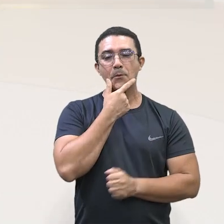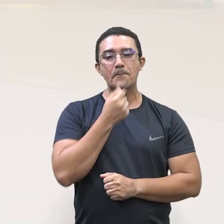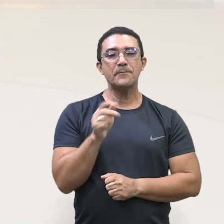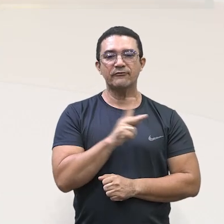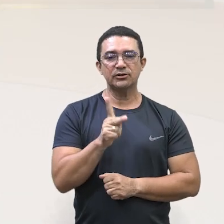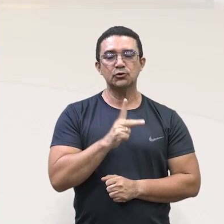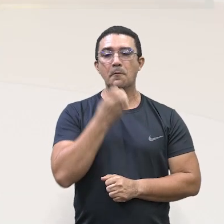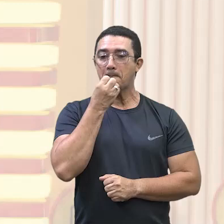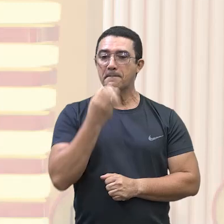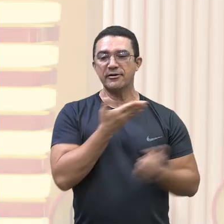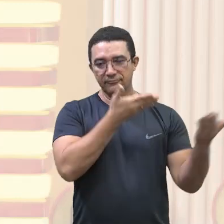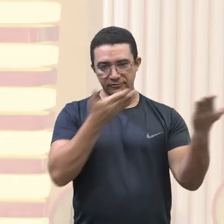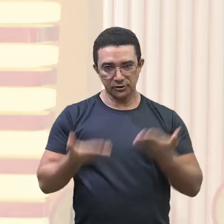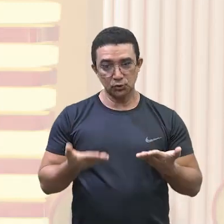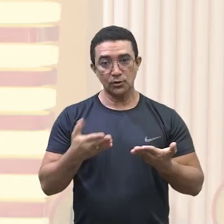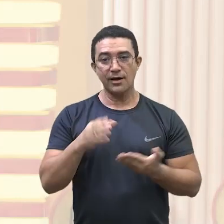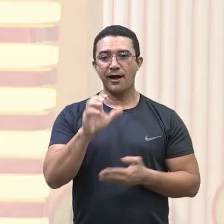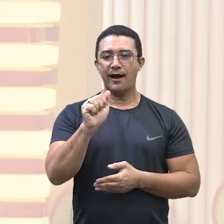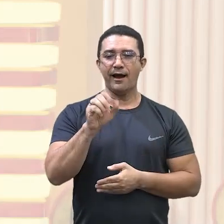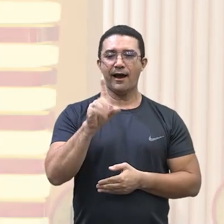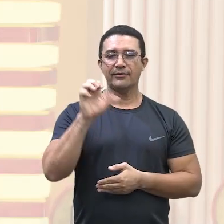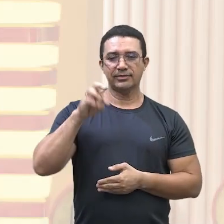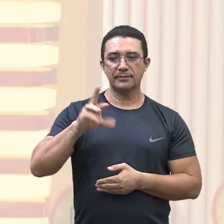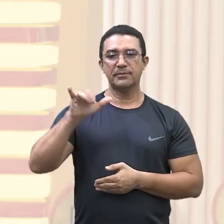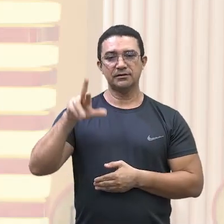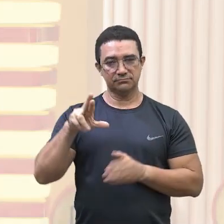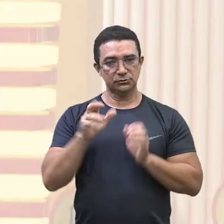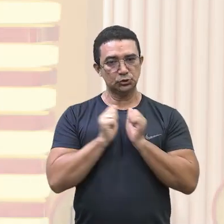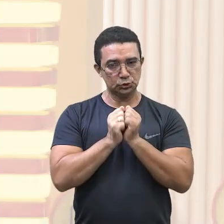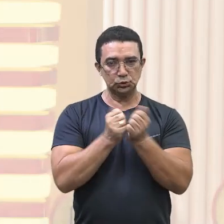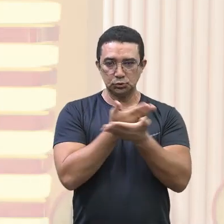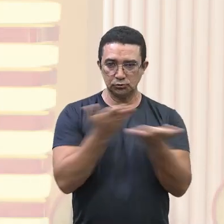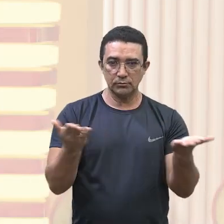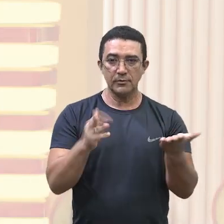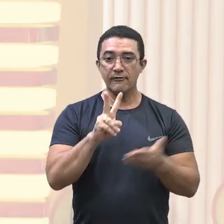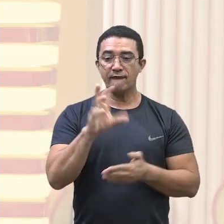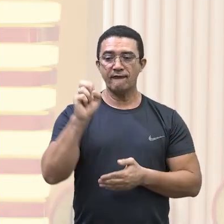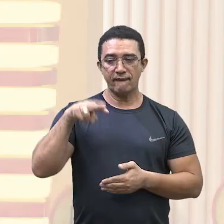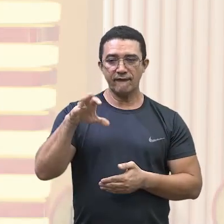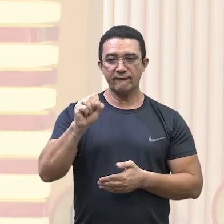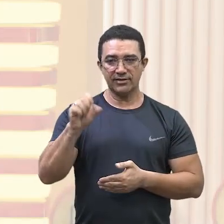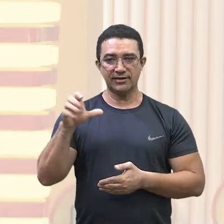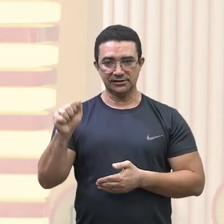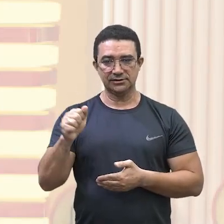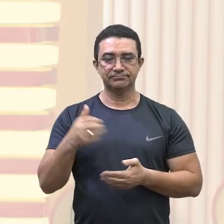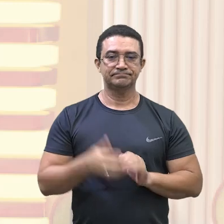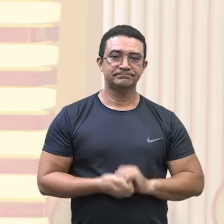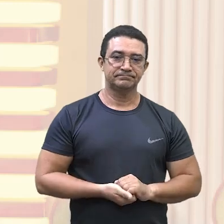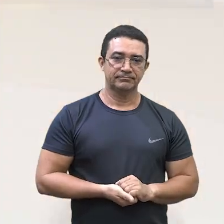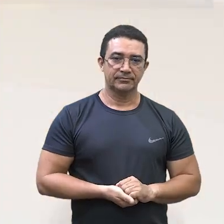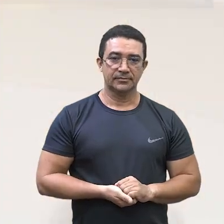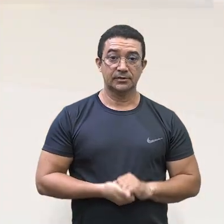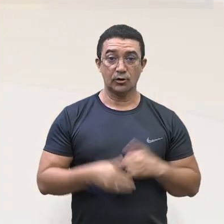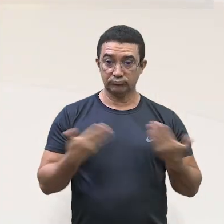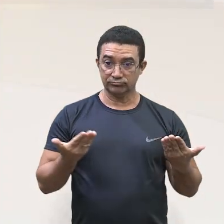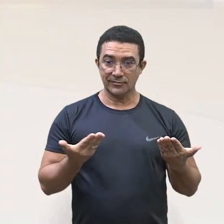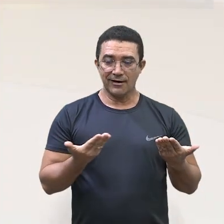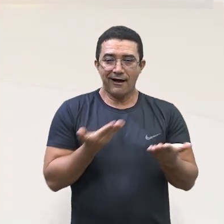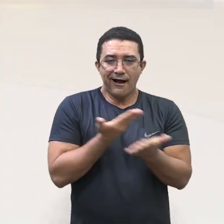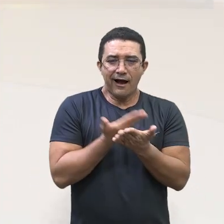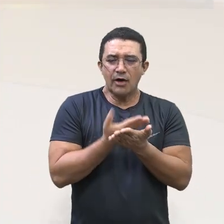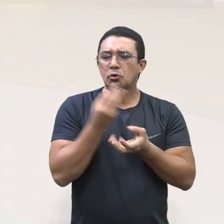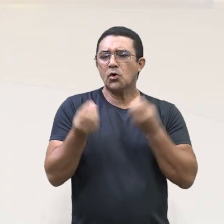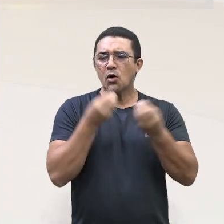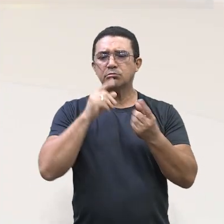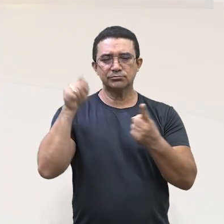todos bem-vindos, eu sou o professor Ademir Ribeiro e vou ficar com vocês aí, juntamente com a professora Vanessa, ao longo dessa aula. Por falar em aula, vamos ver qual é o